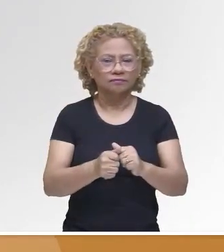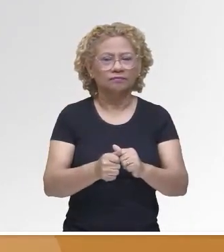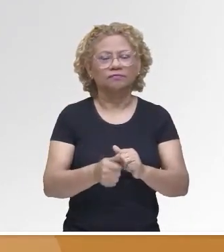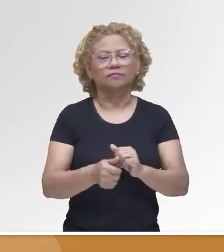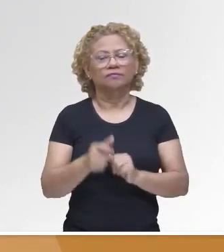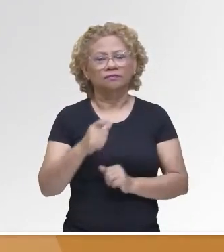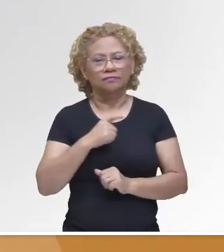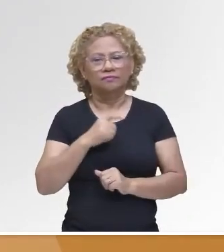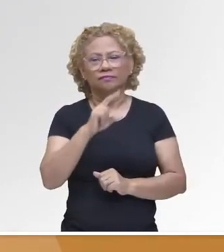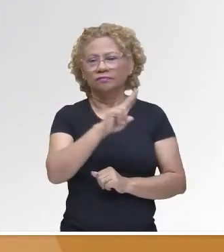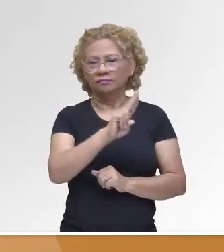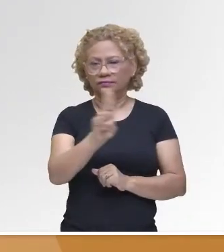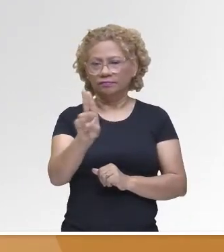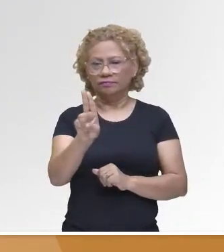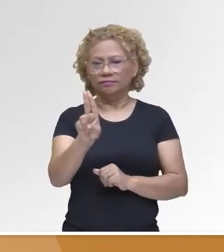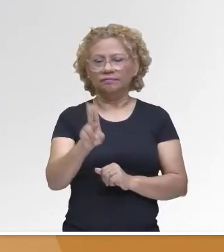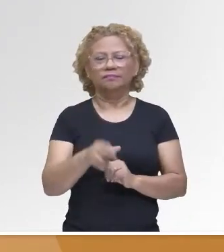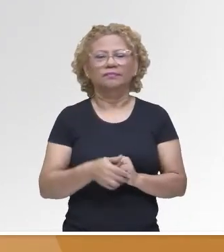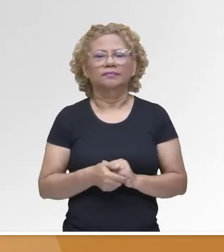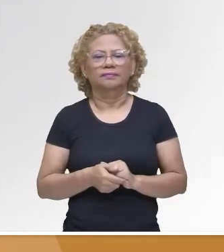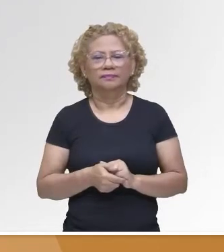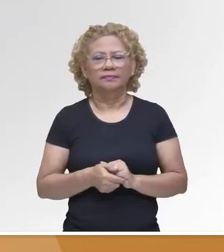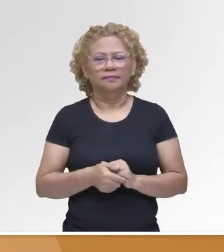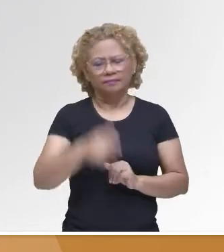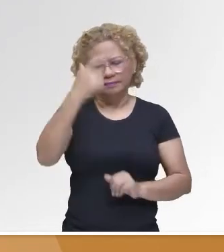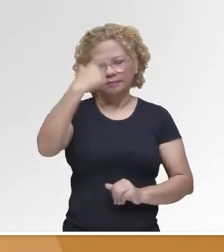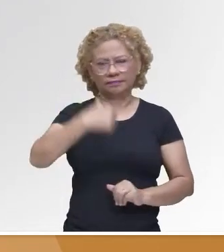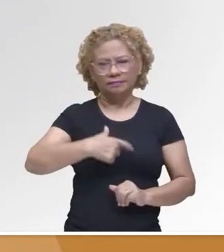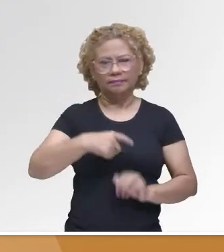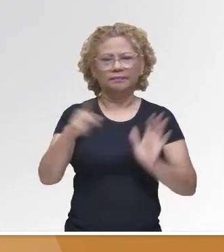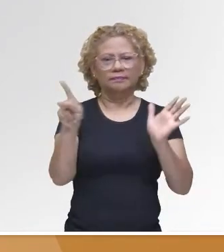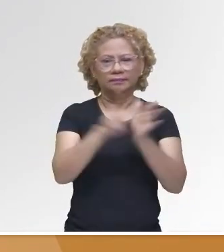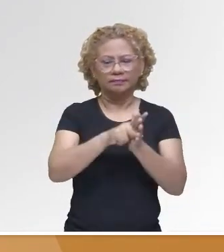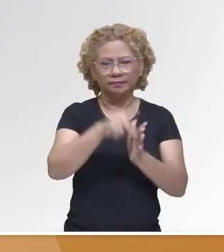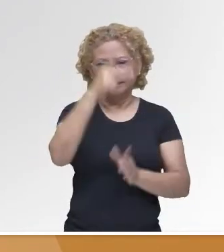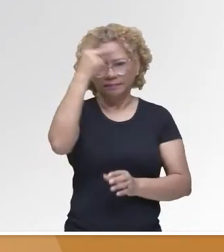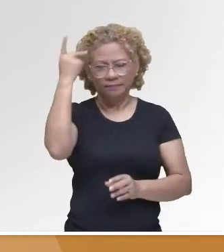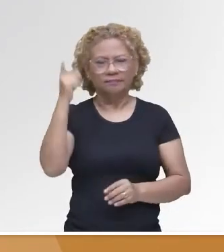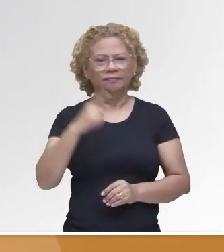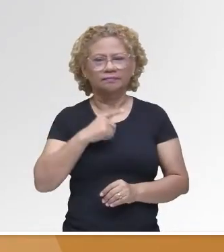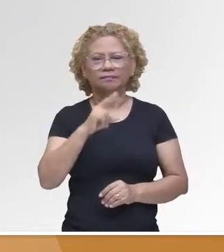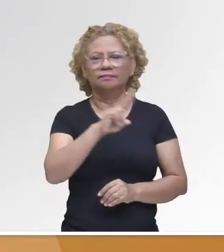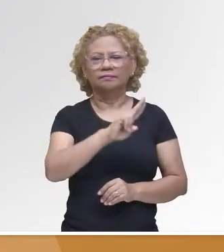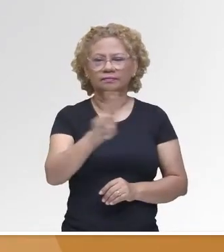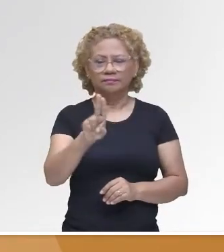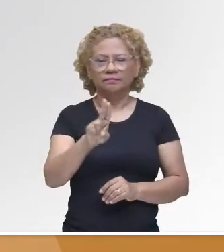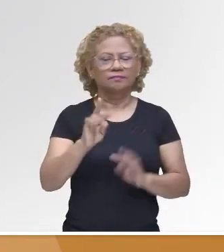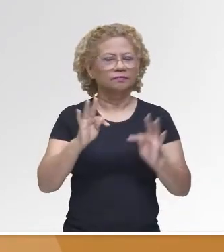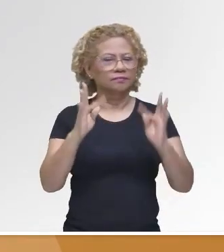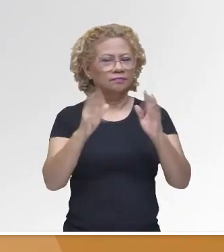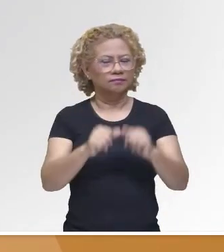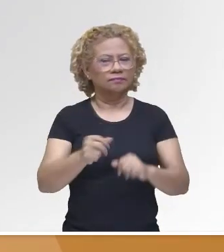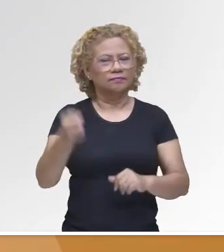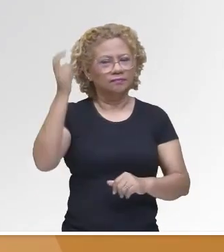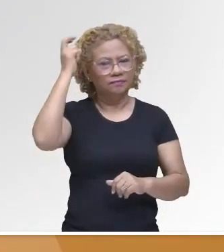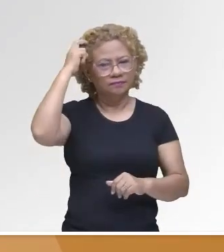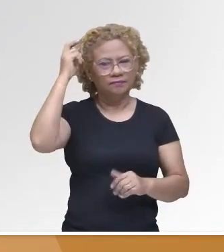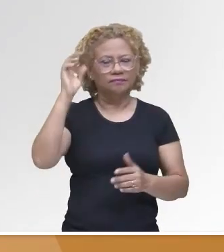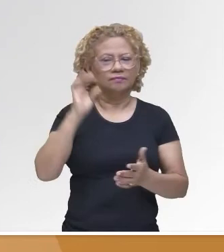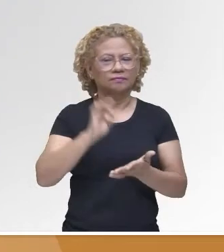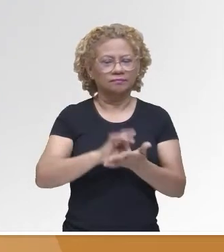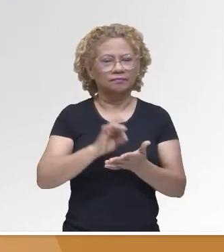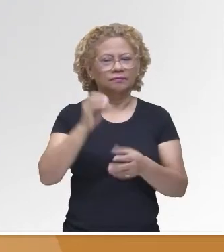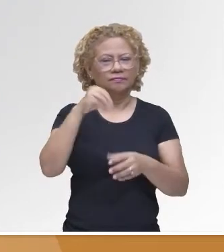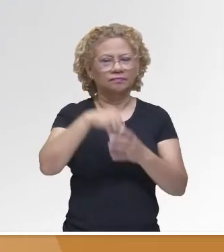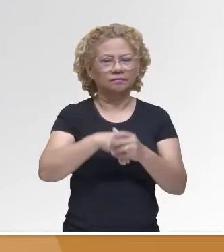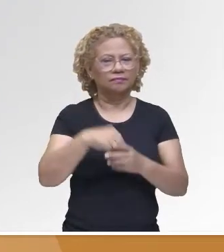um nome. Até nós temos um nome. Então, tudo é cultura, na verdade, né? Está tudo dentro da